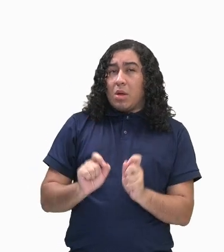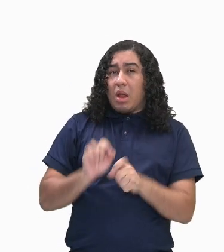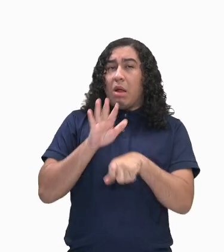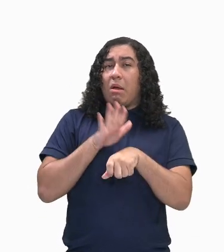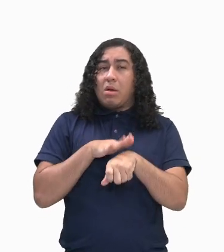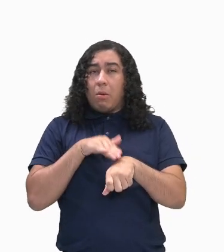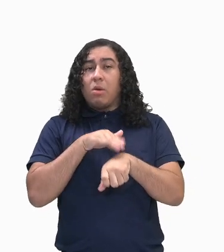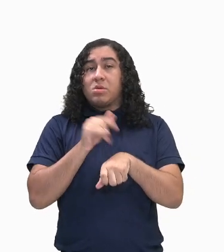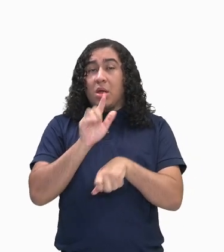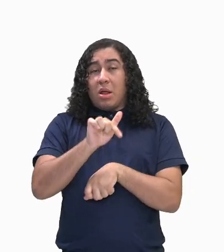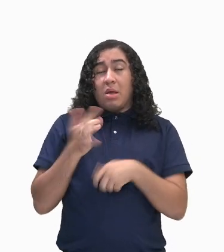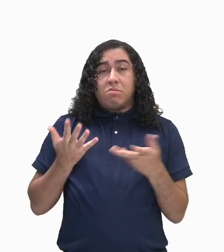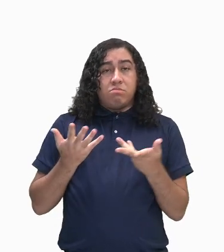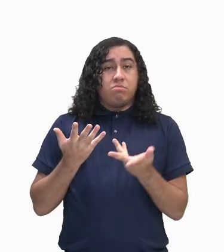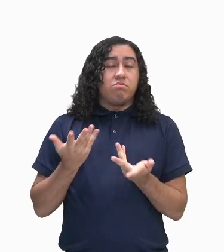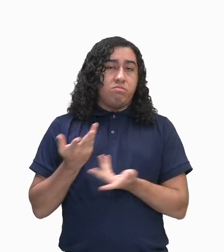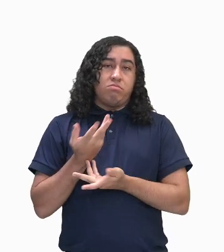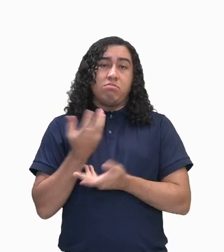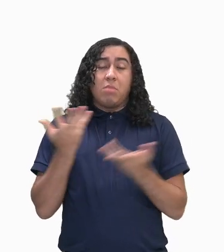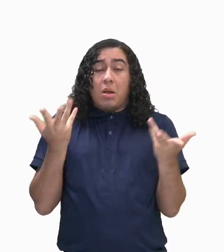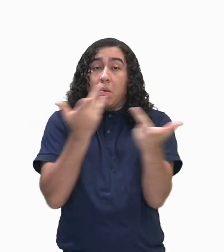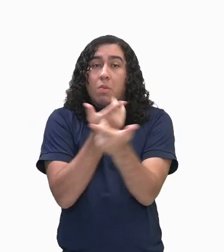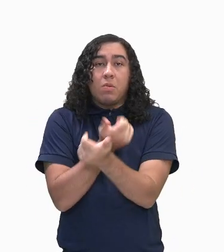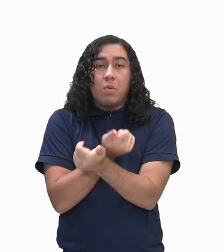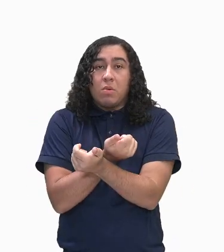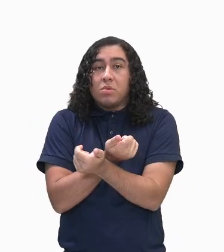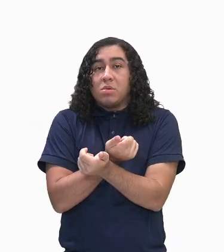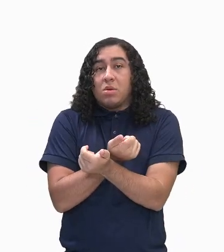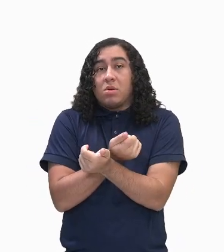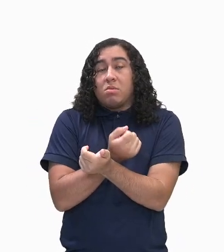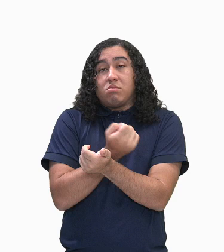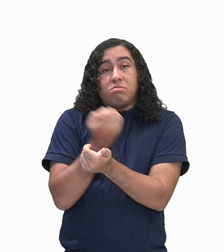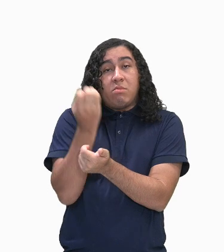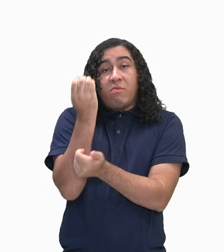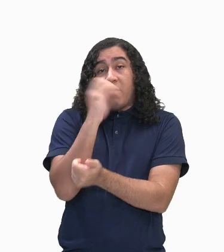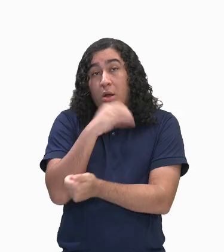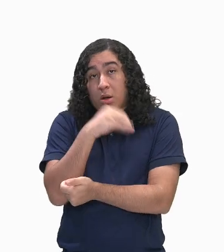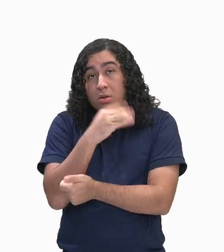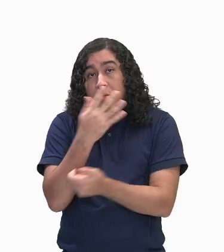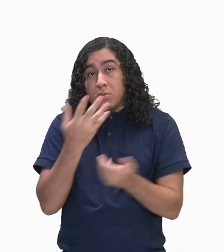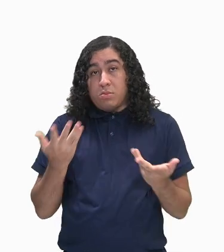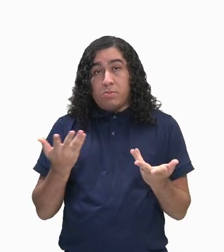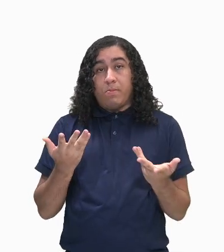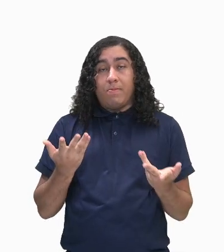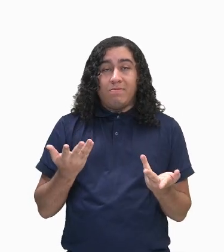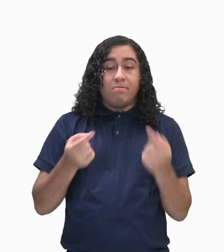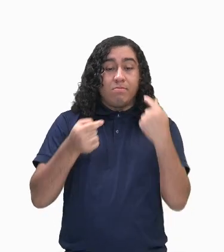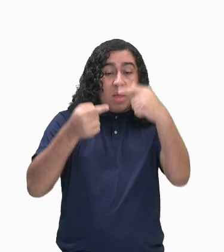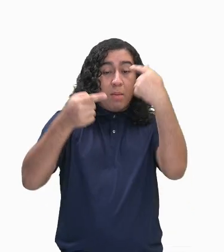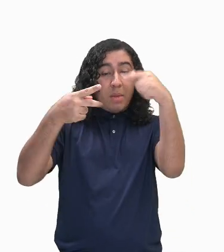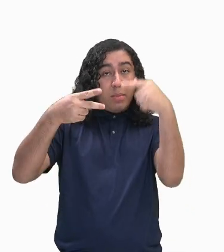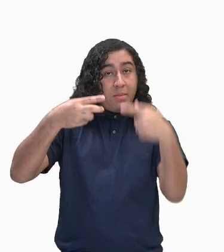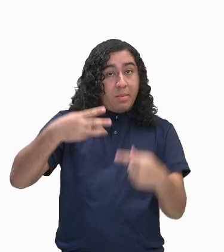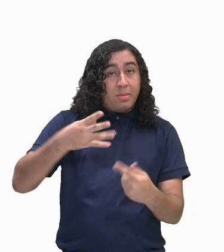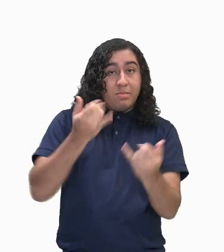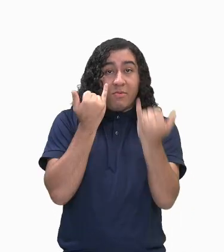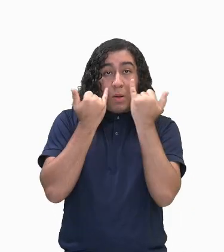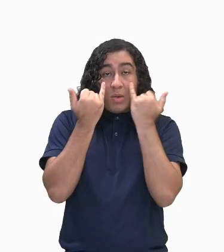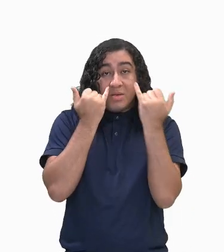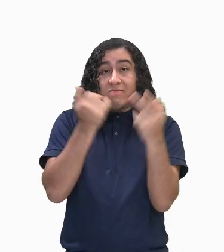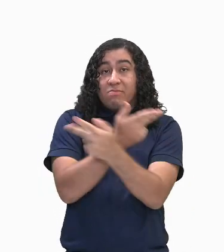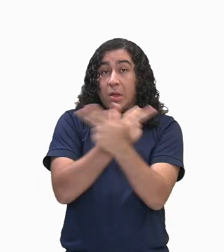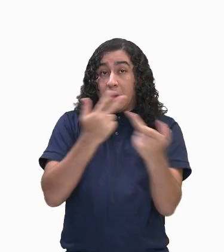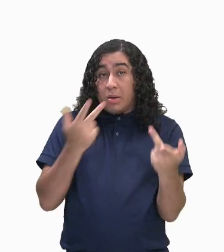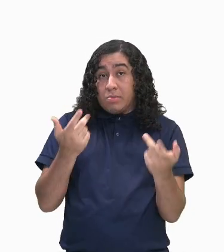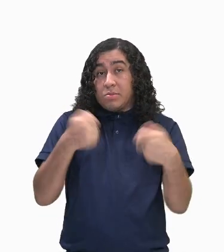Ela é encantadora? Ela é frágil? Olha quanta coisa descobrimos aí, hein?